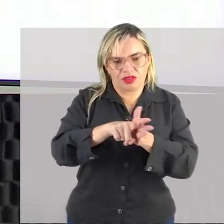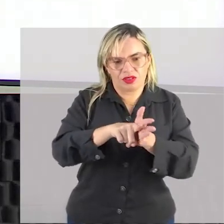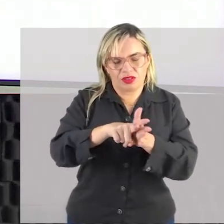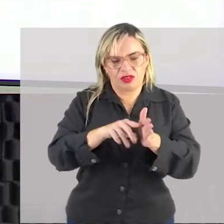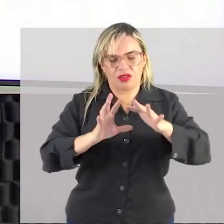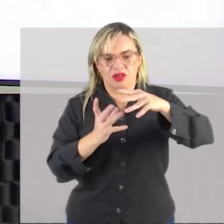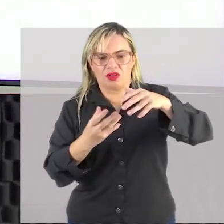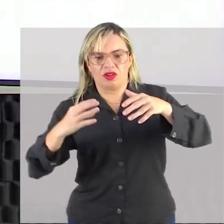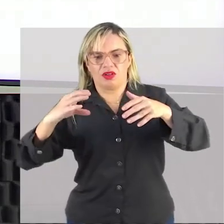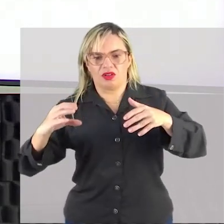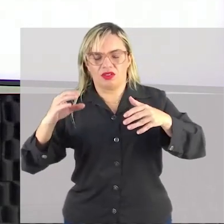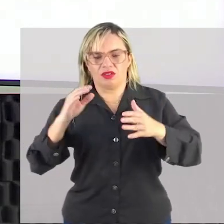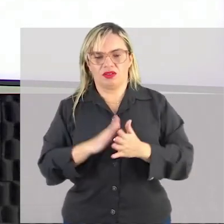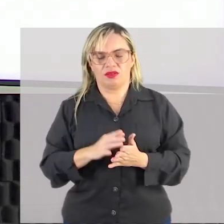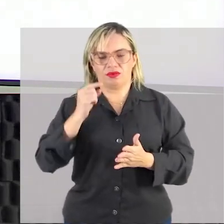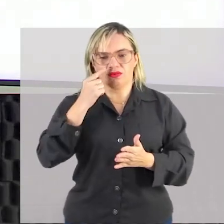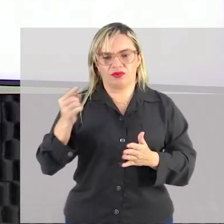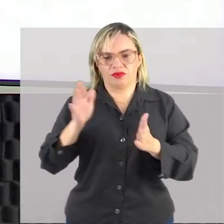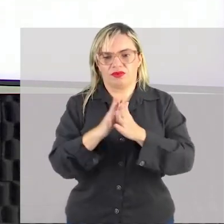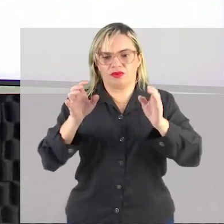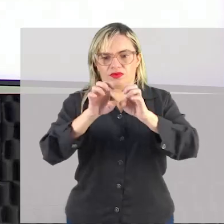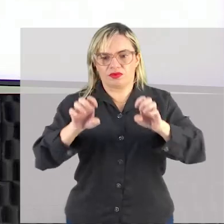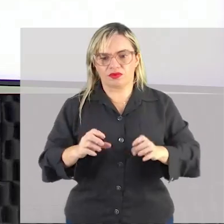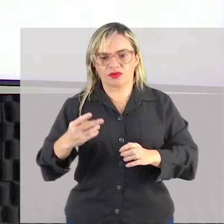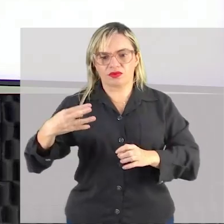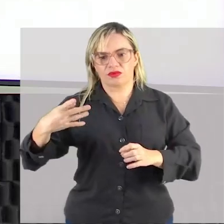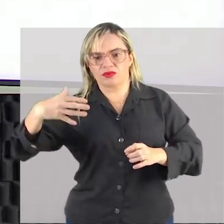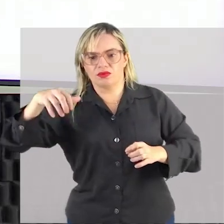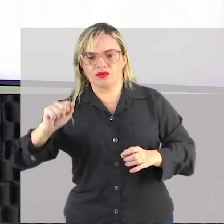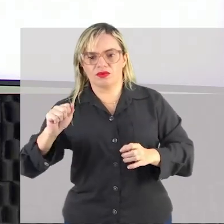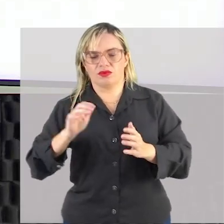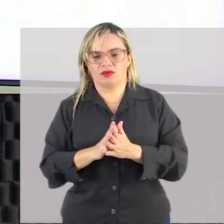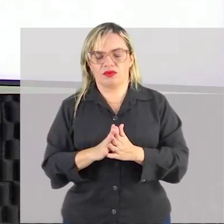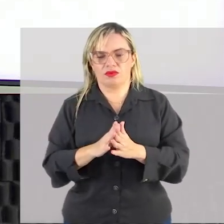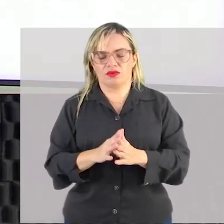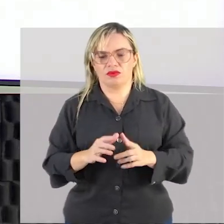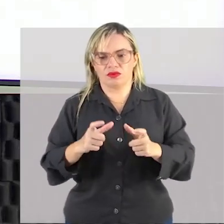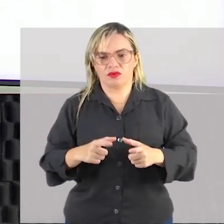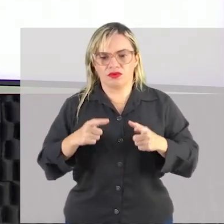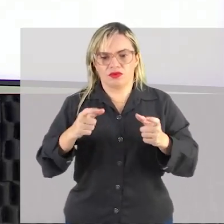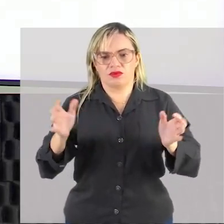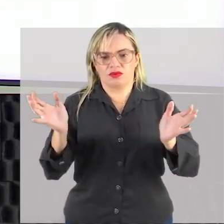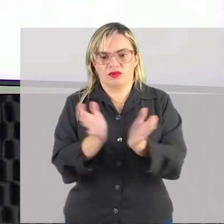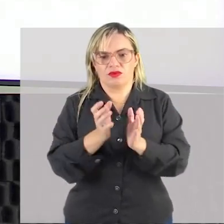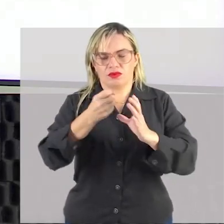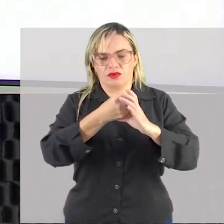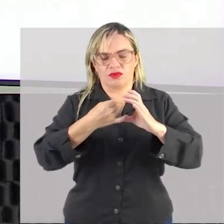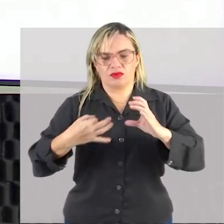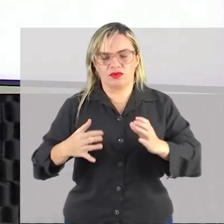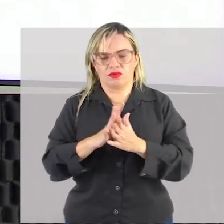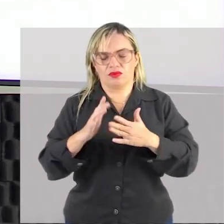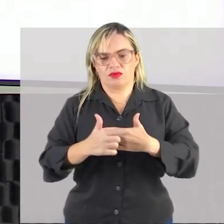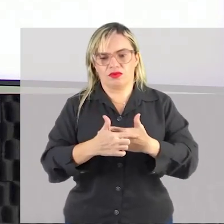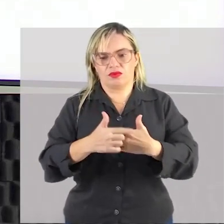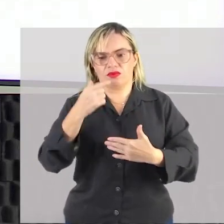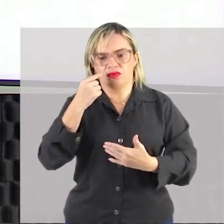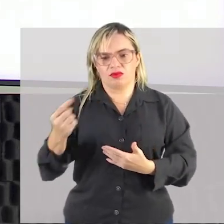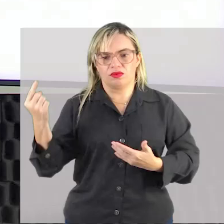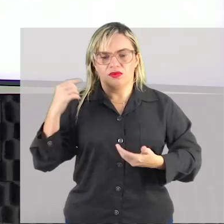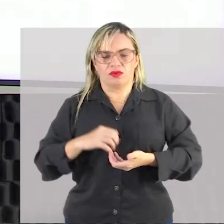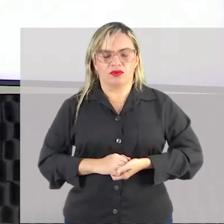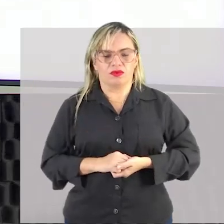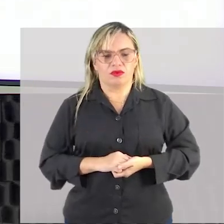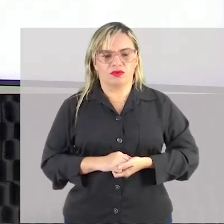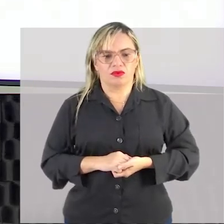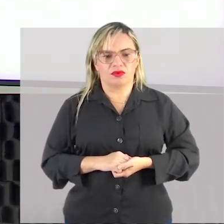A estrutura da curcumina identificam-se grupos característicos de quais funções? Gente, olha só, vamos bem devagar